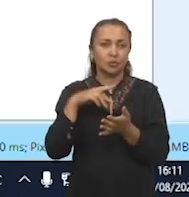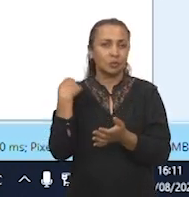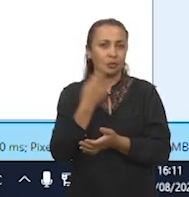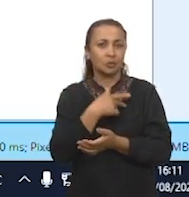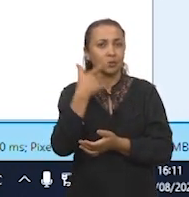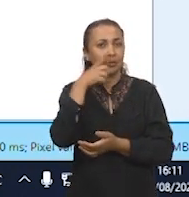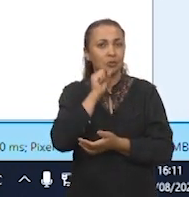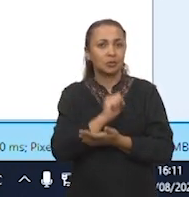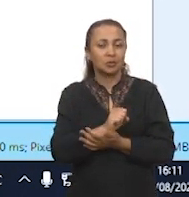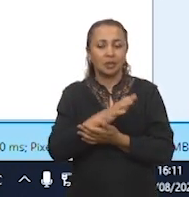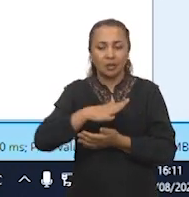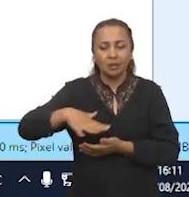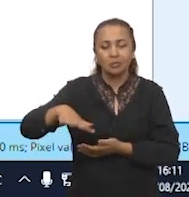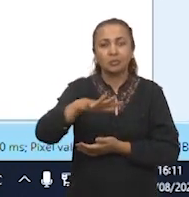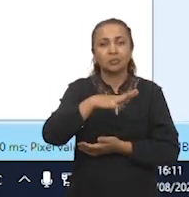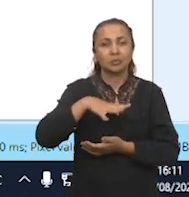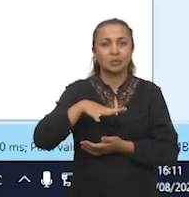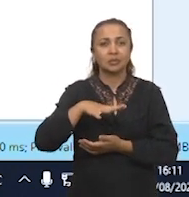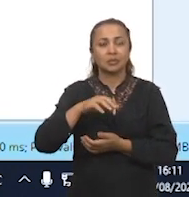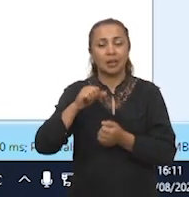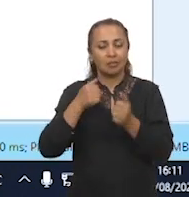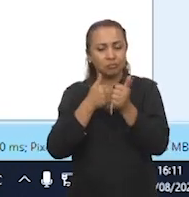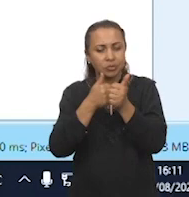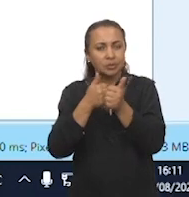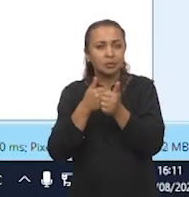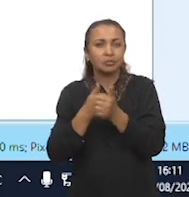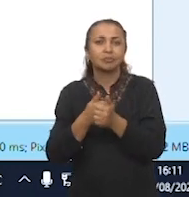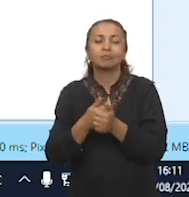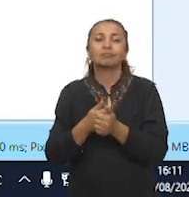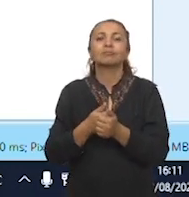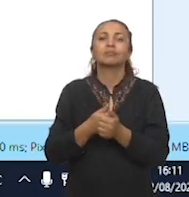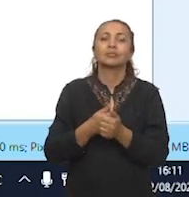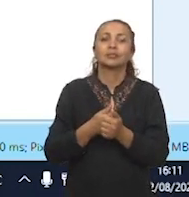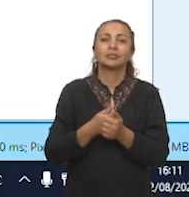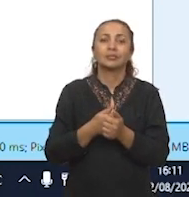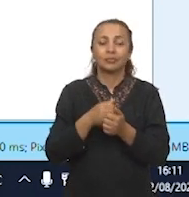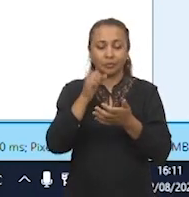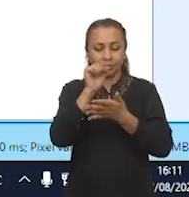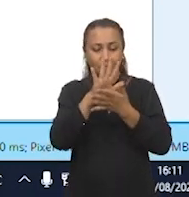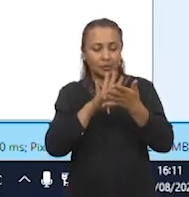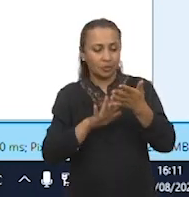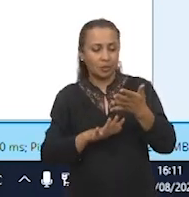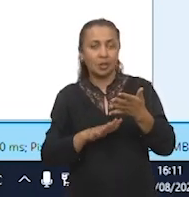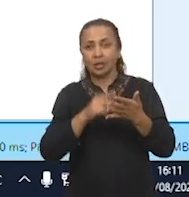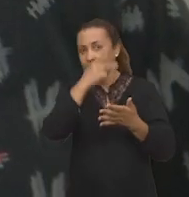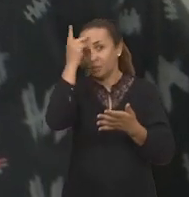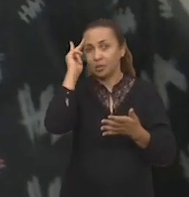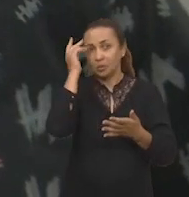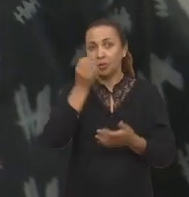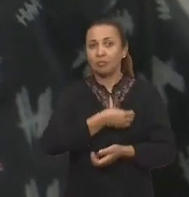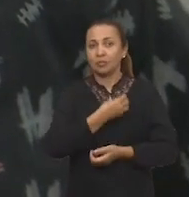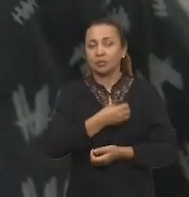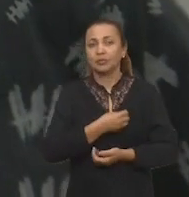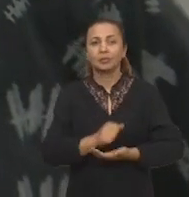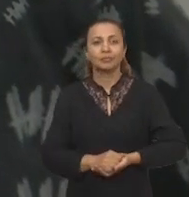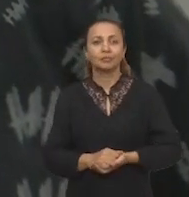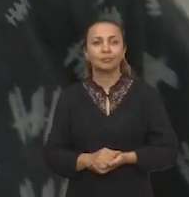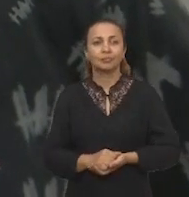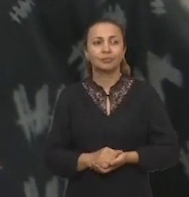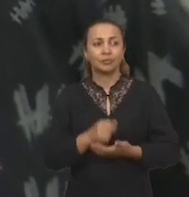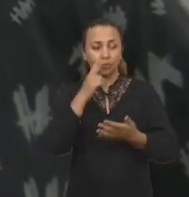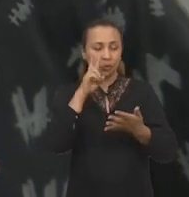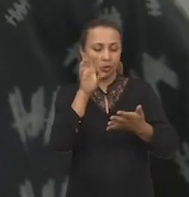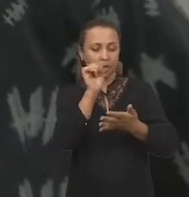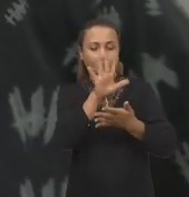nós conseguimos, em ambientes simulados, aproximar de avaliações num ser humano vivo. A gente, através das